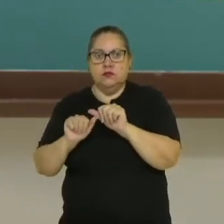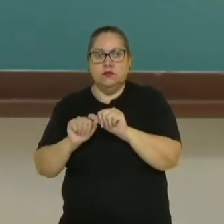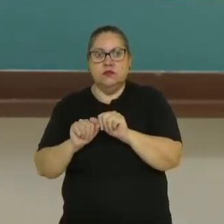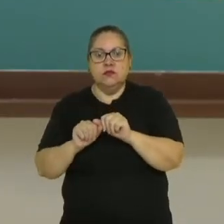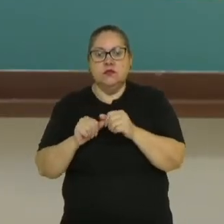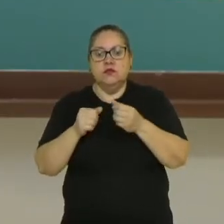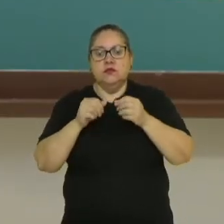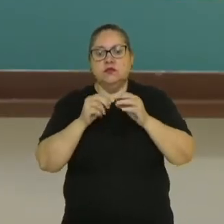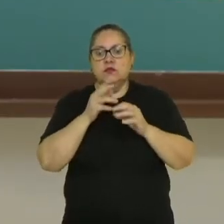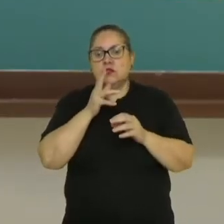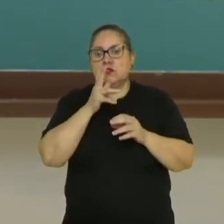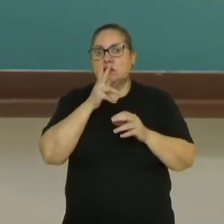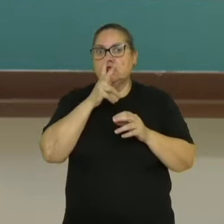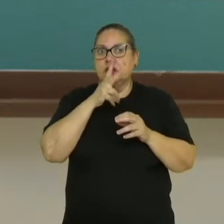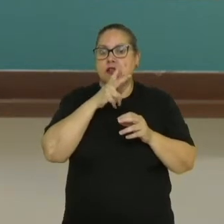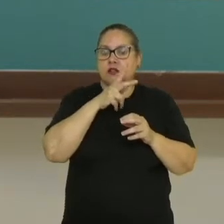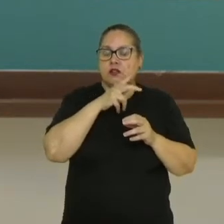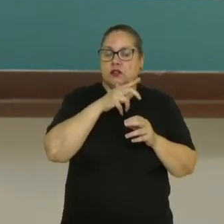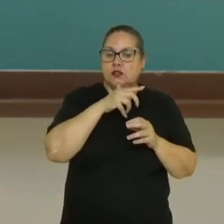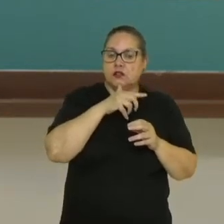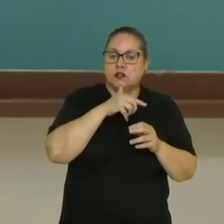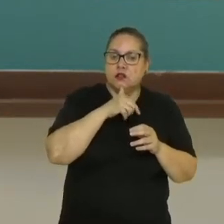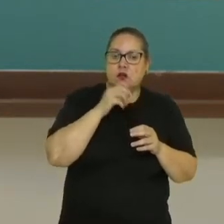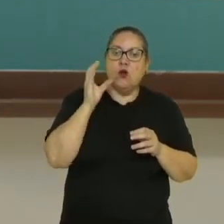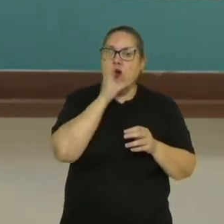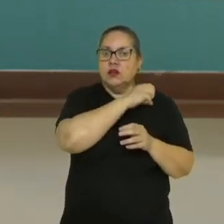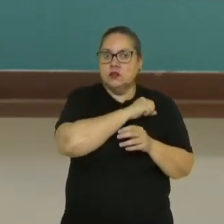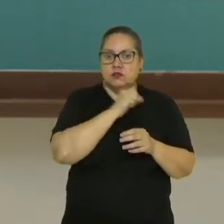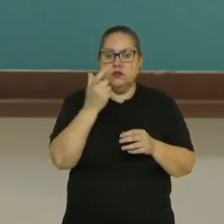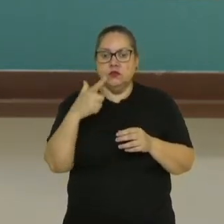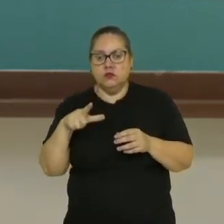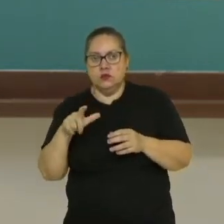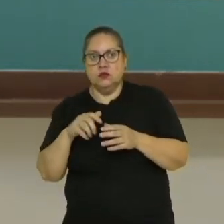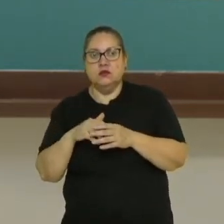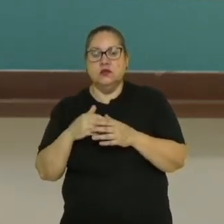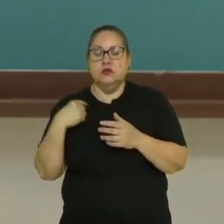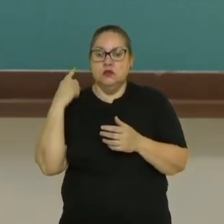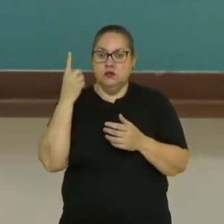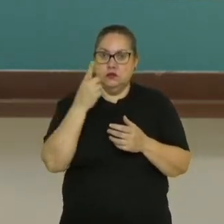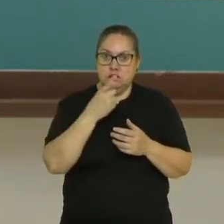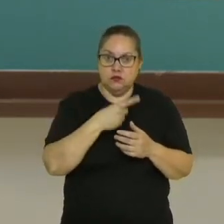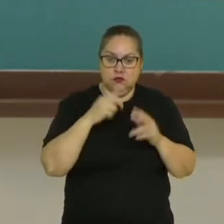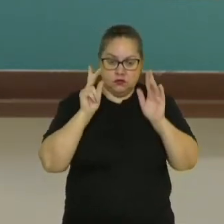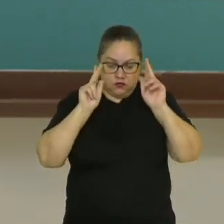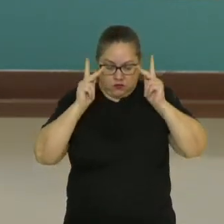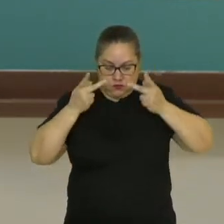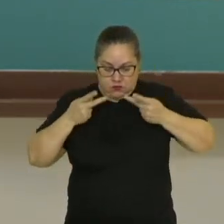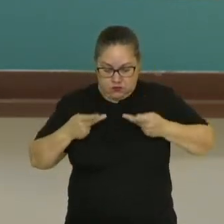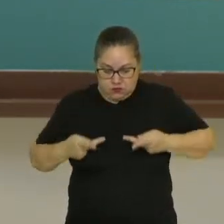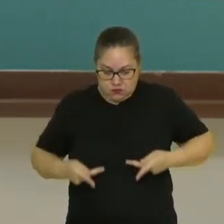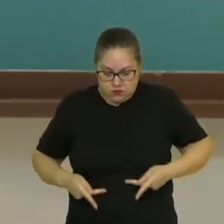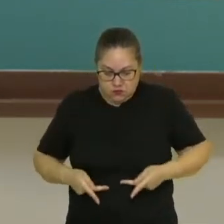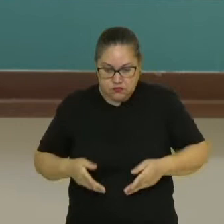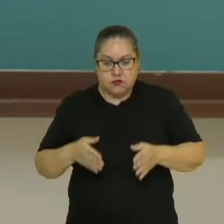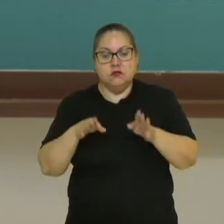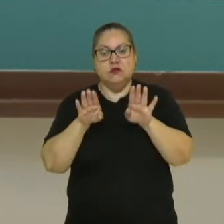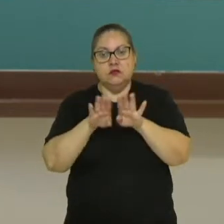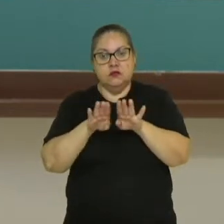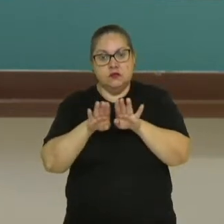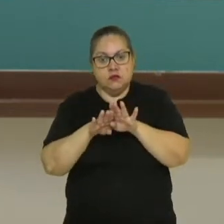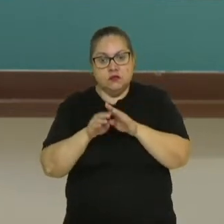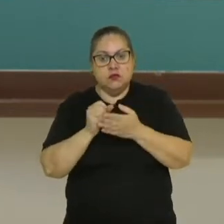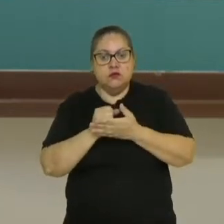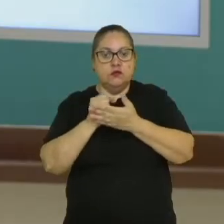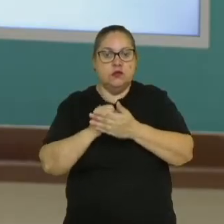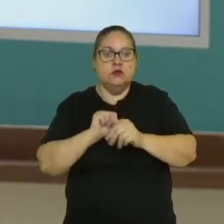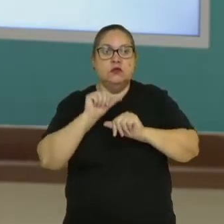mais lentas em algumas situações ou mais rápidas em outras. E nós, seres humanos, induzimos também essas